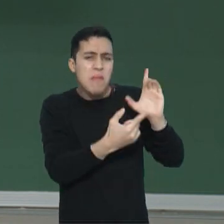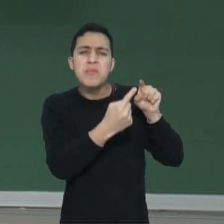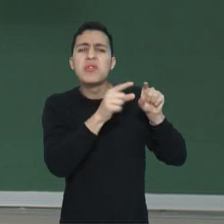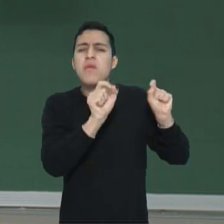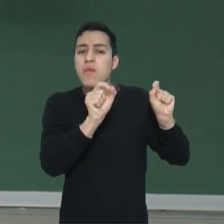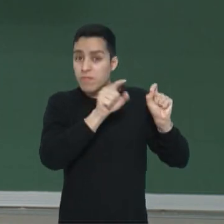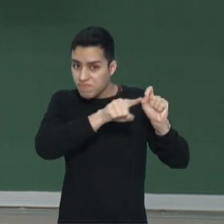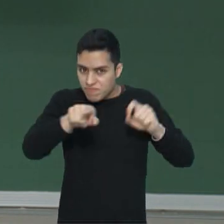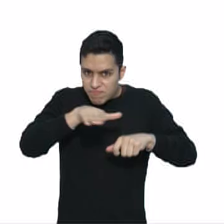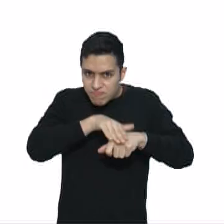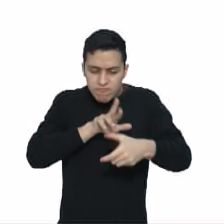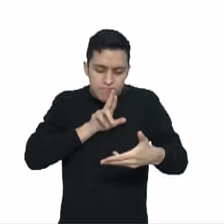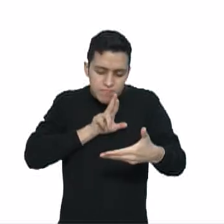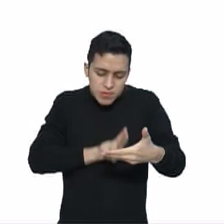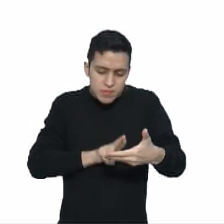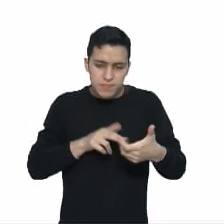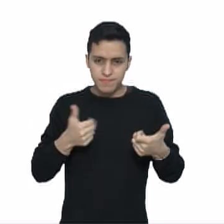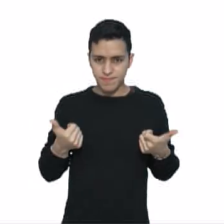dele? Responda.